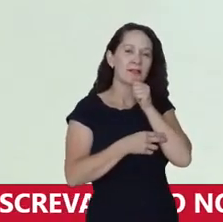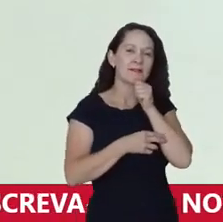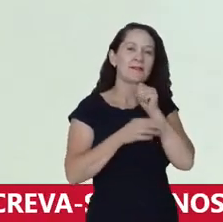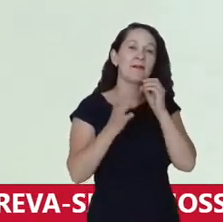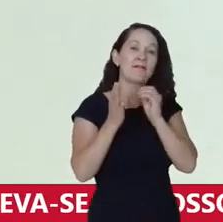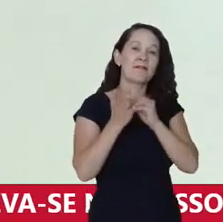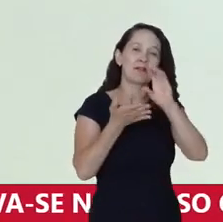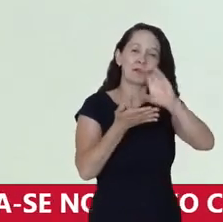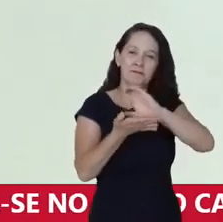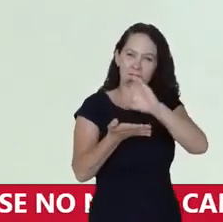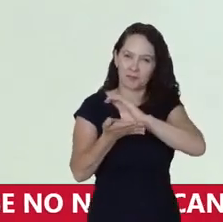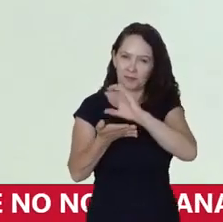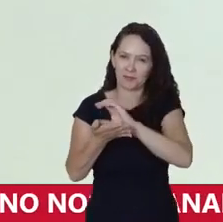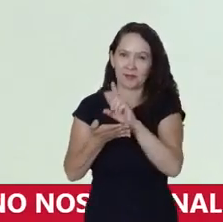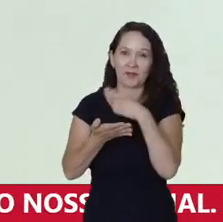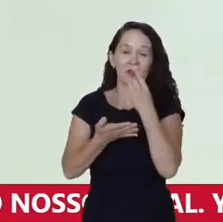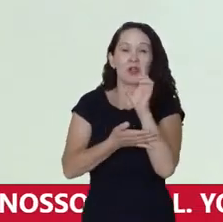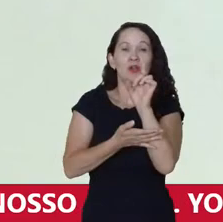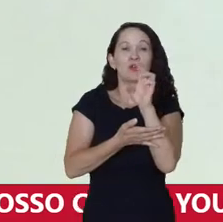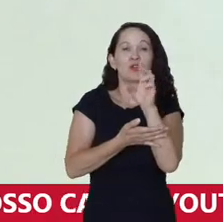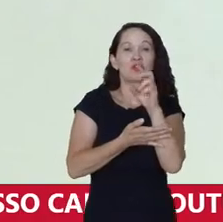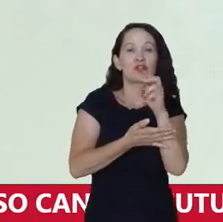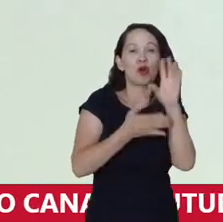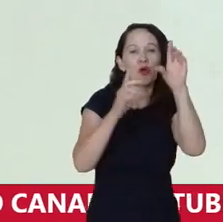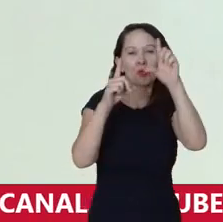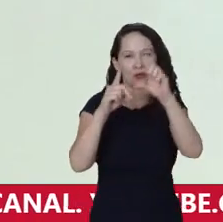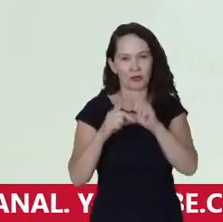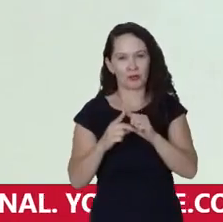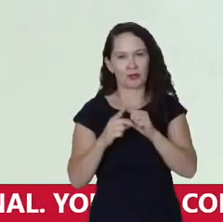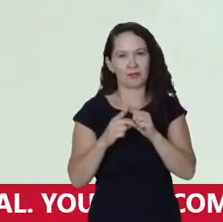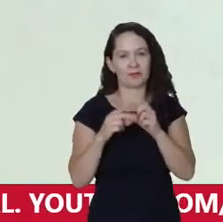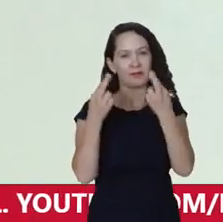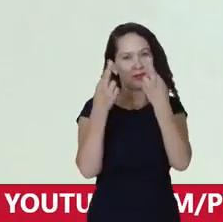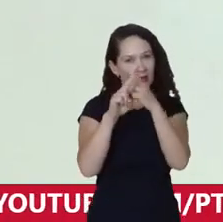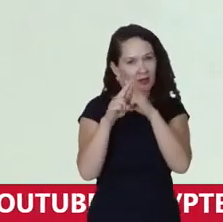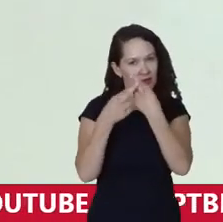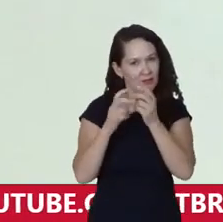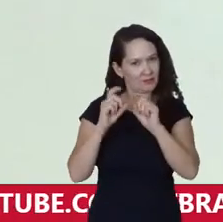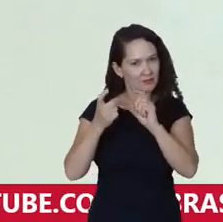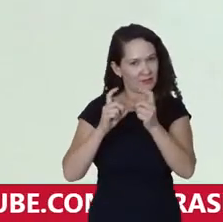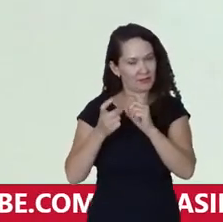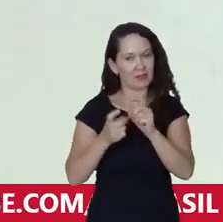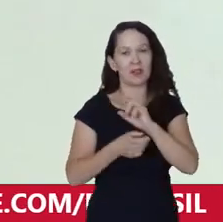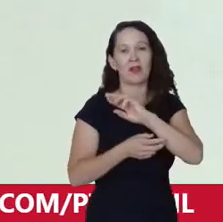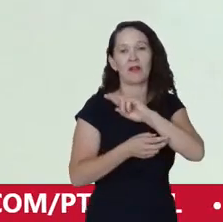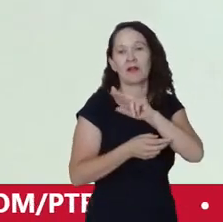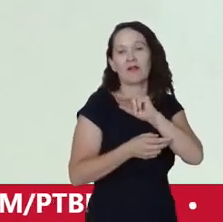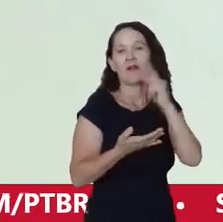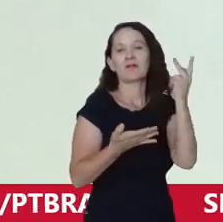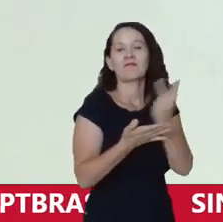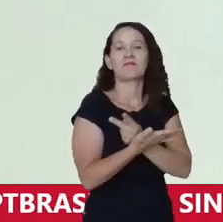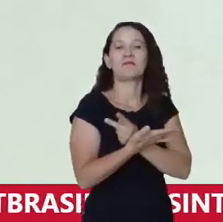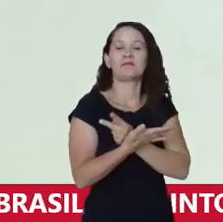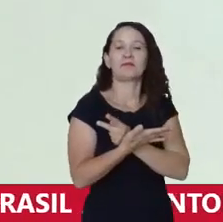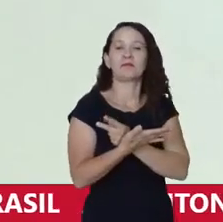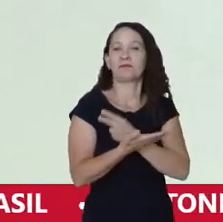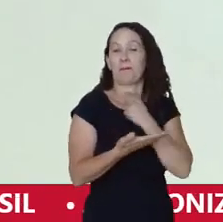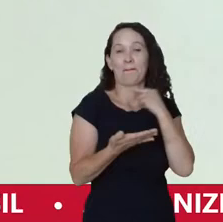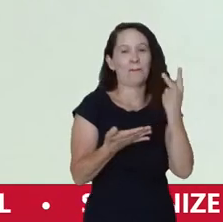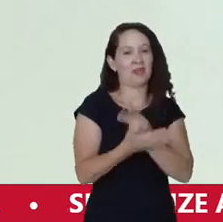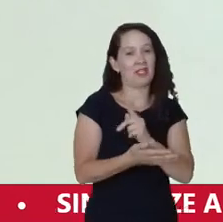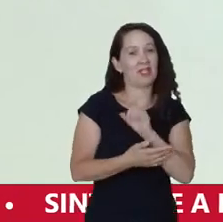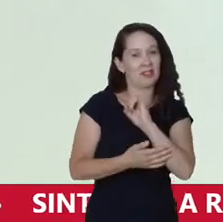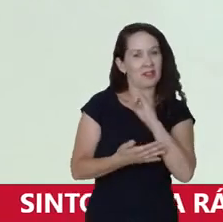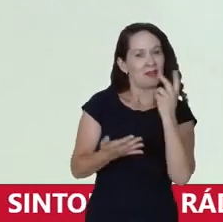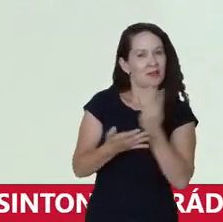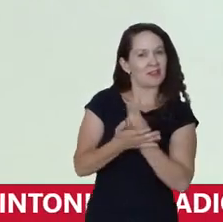muito investimento, o que nós temos tido são só cortes, e essa reforma certamente ela não vai acontecer, porque ela acontecendo nós